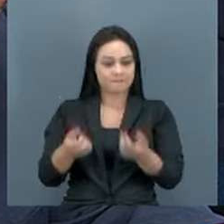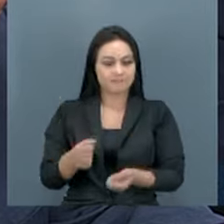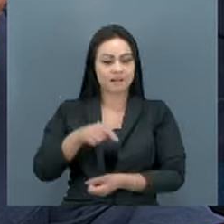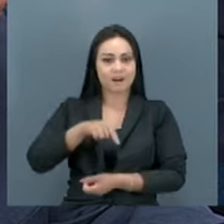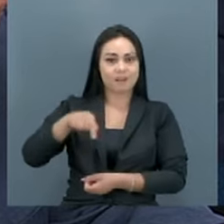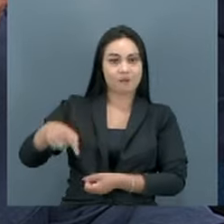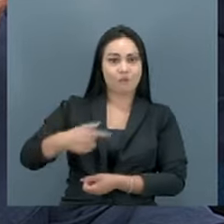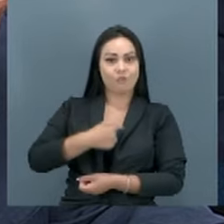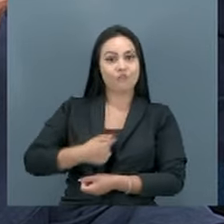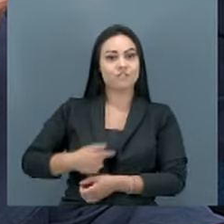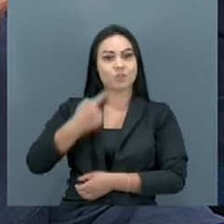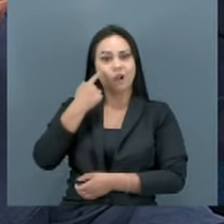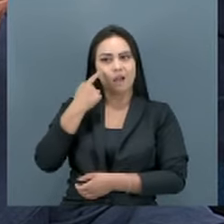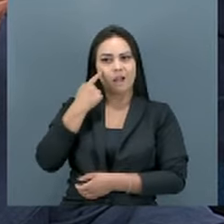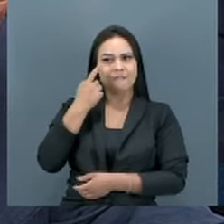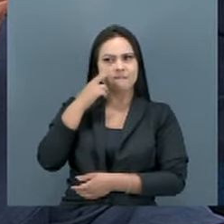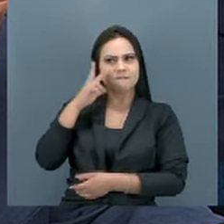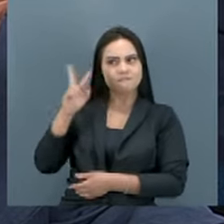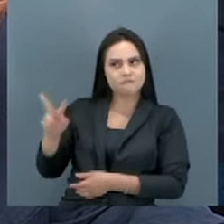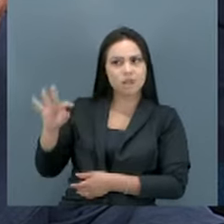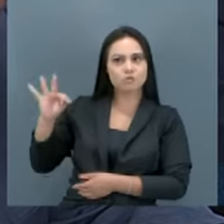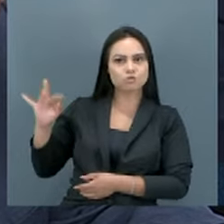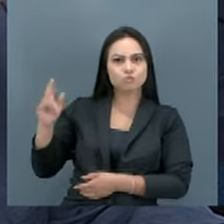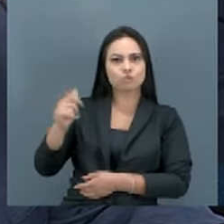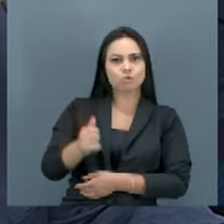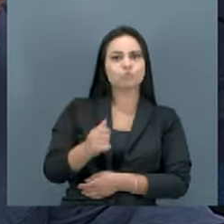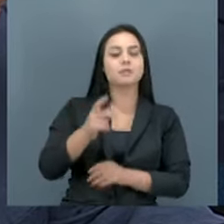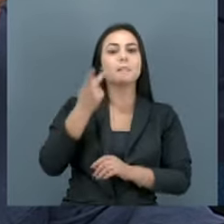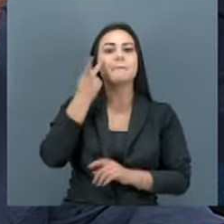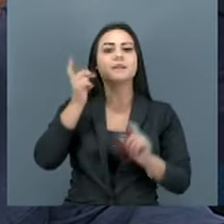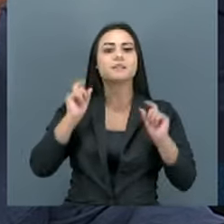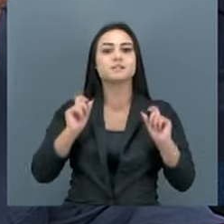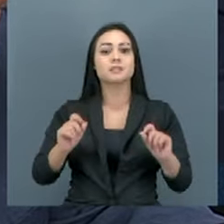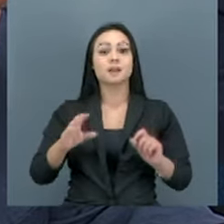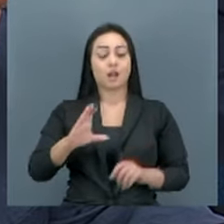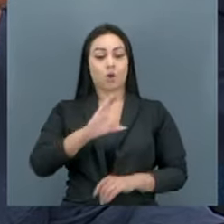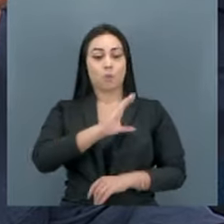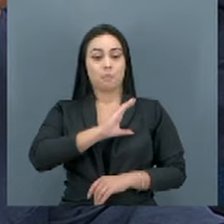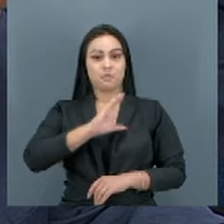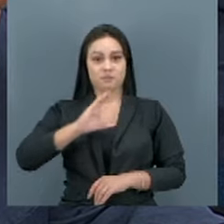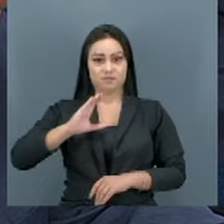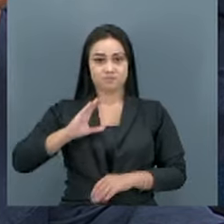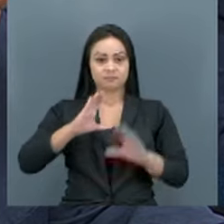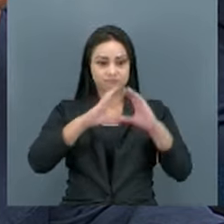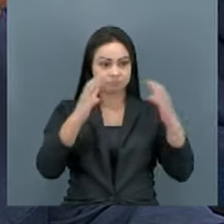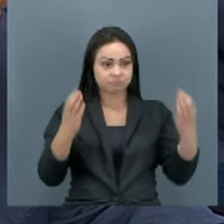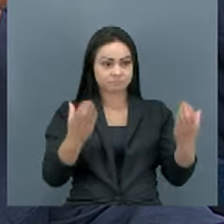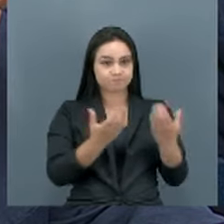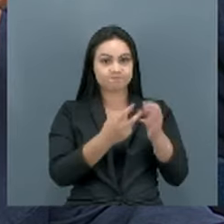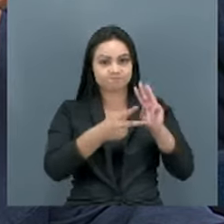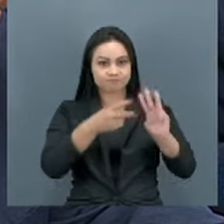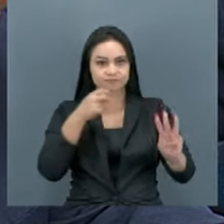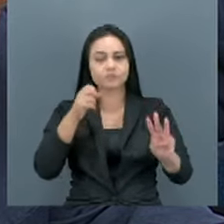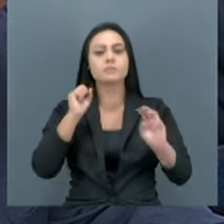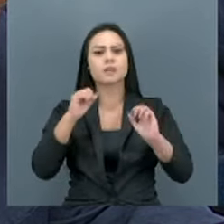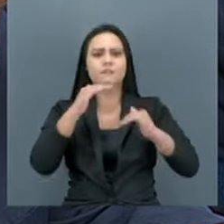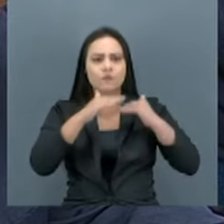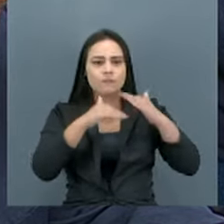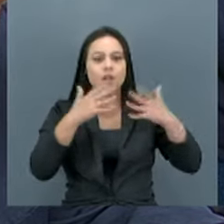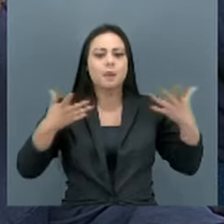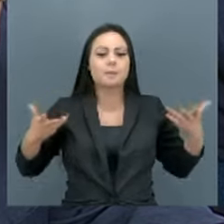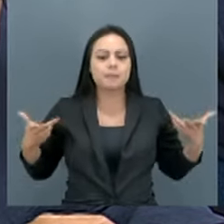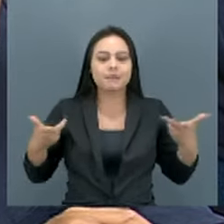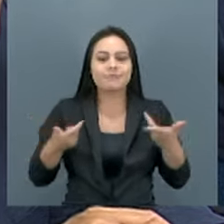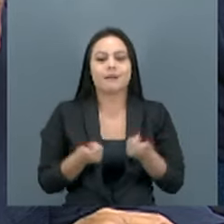se olharmos pelo retrovisor, todos, para que as comunidades indígenas possam desenvolver as suas